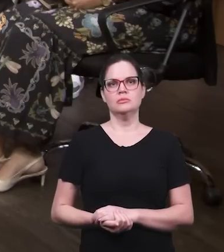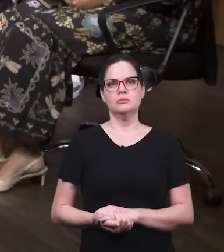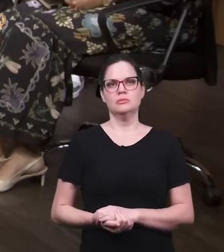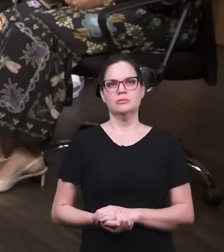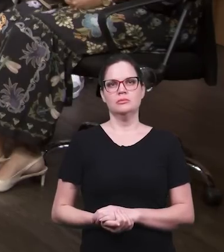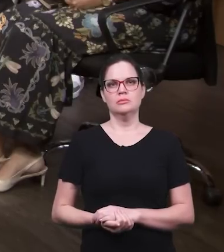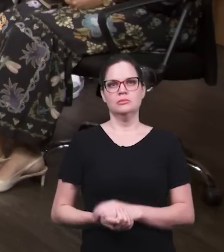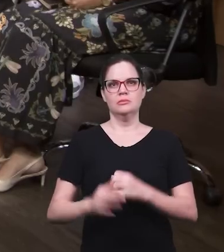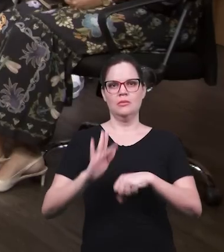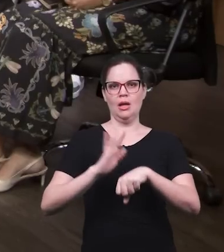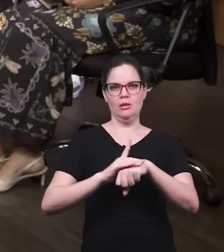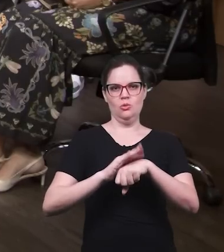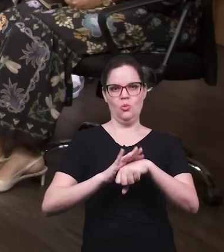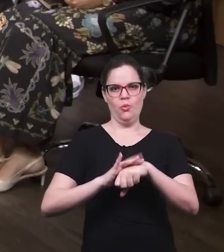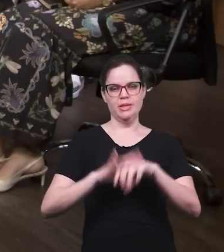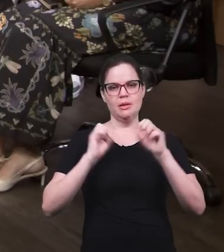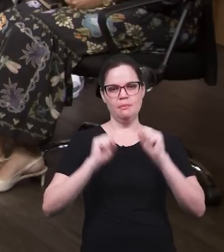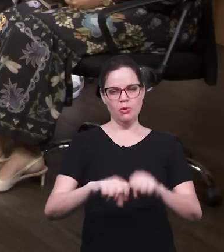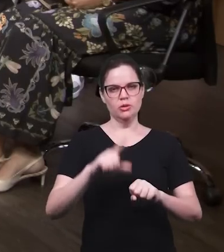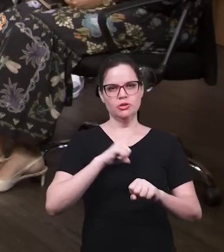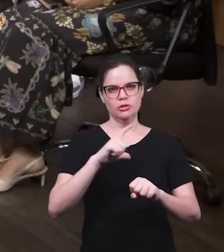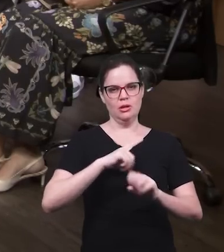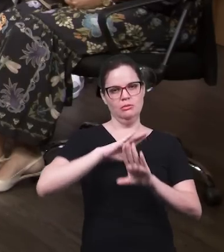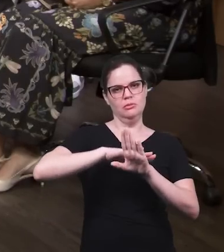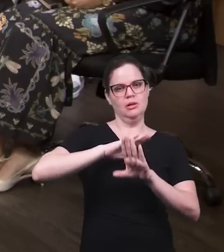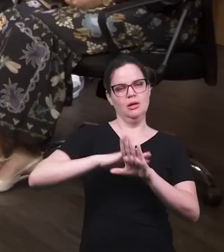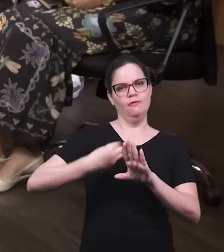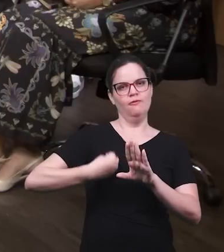espiritual, ou ela é somente física mesmo?